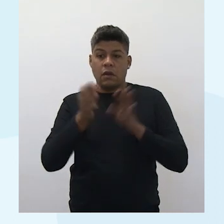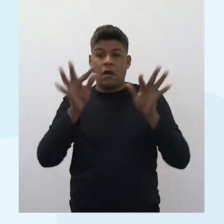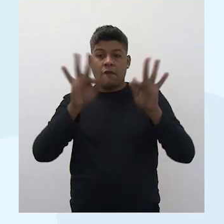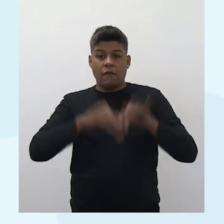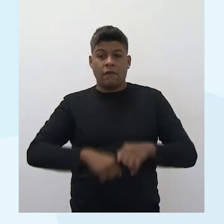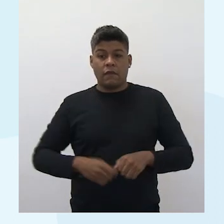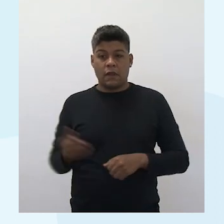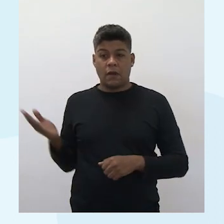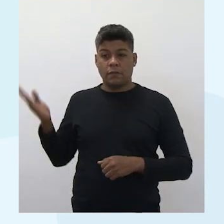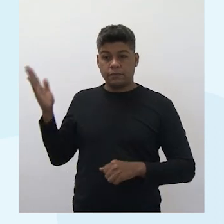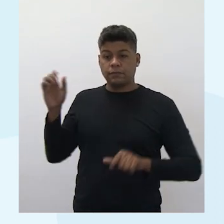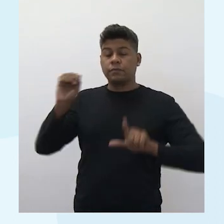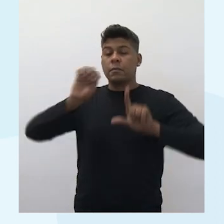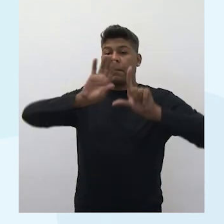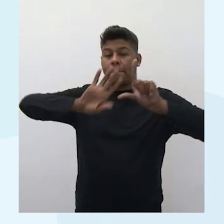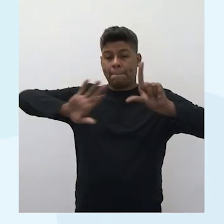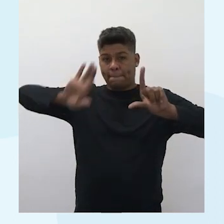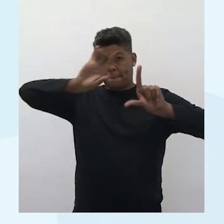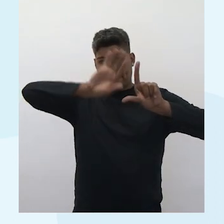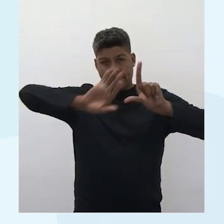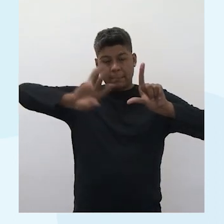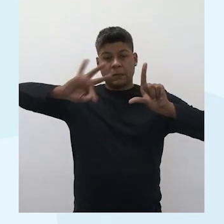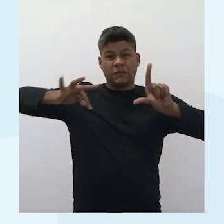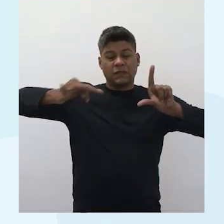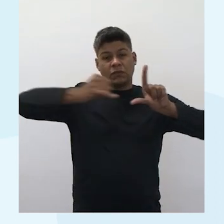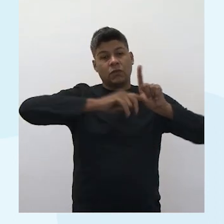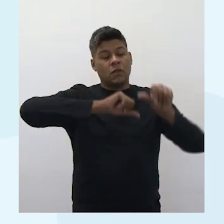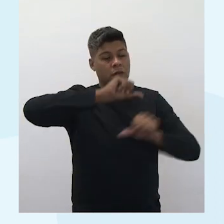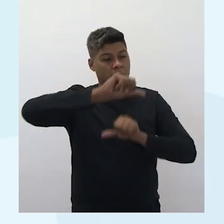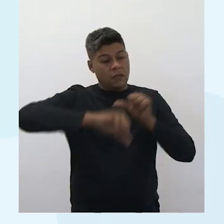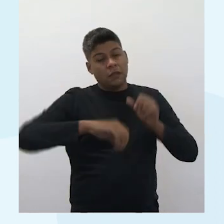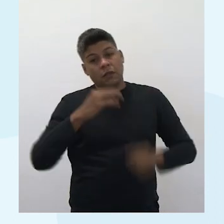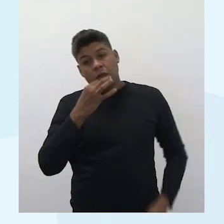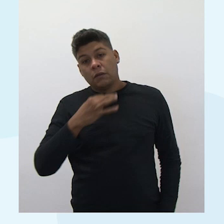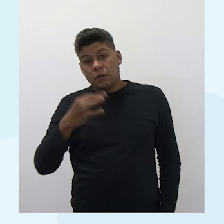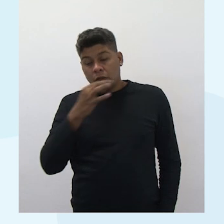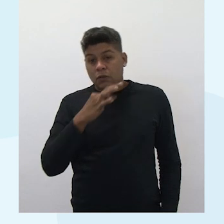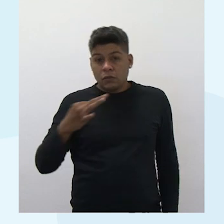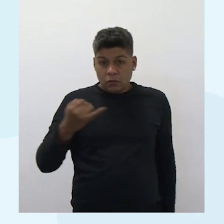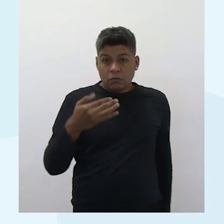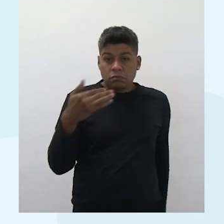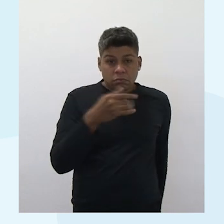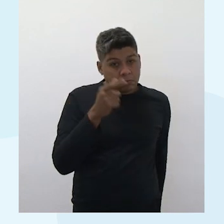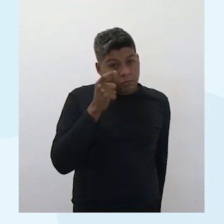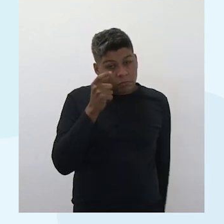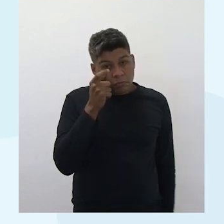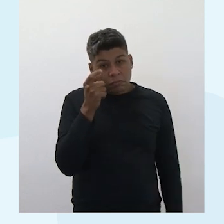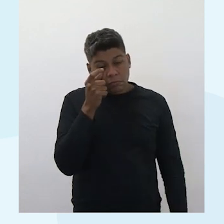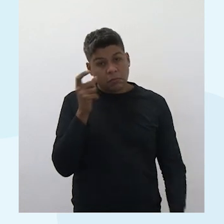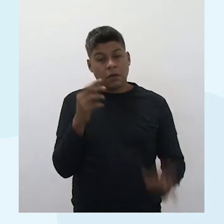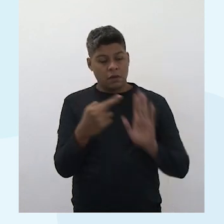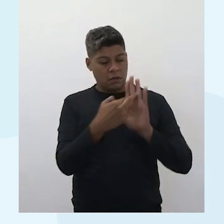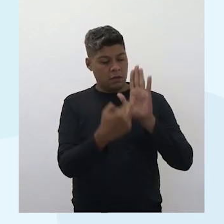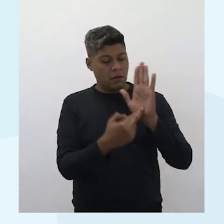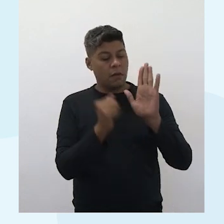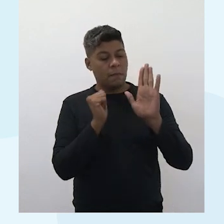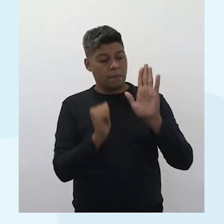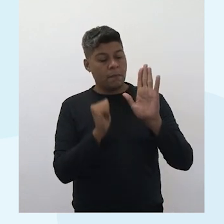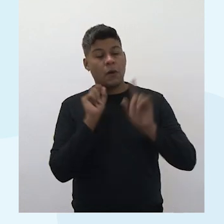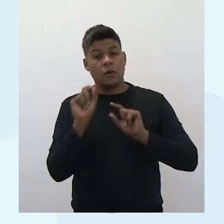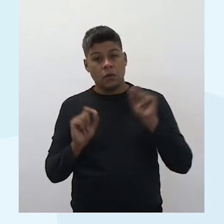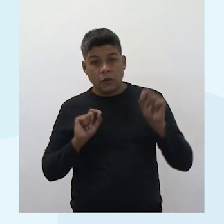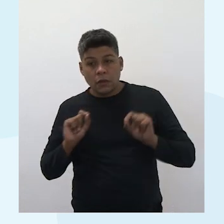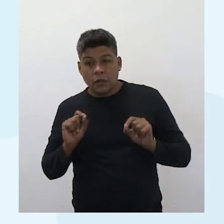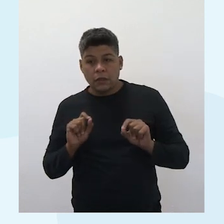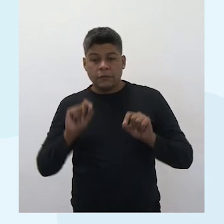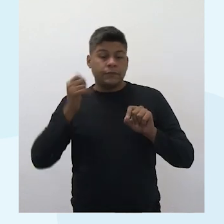né? Devido a todas essas mudanças, sugerimos que todos leiam atentamente o regulamento. Então aí vocês podem